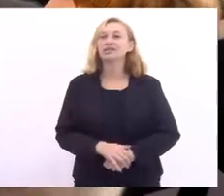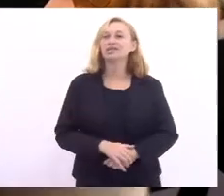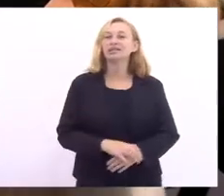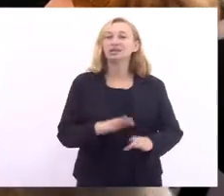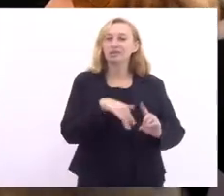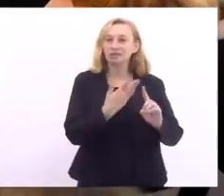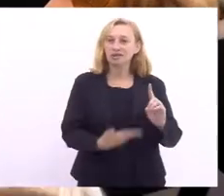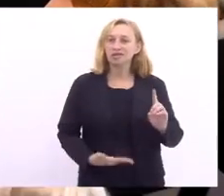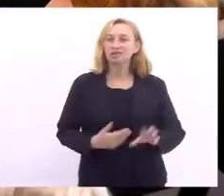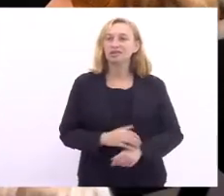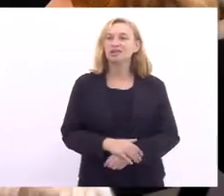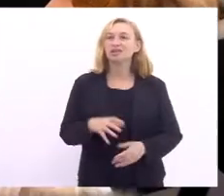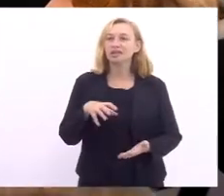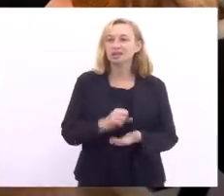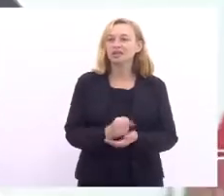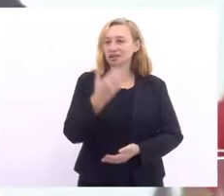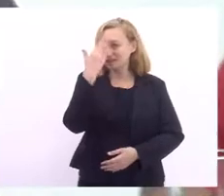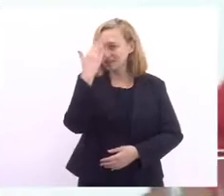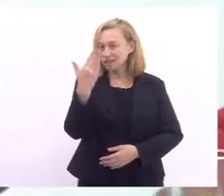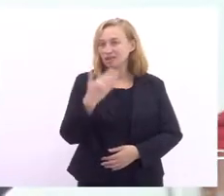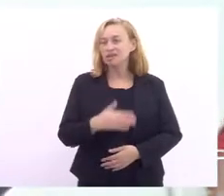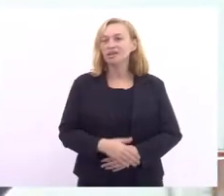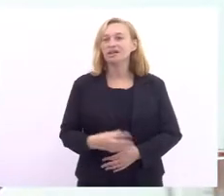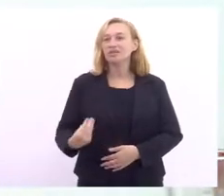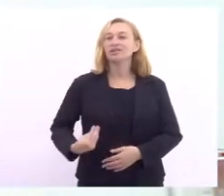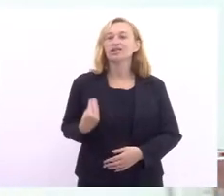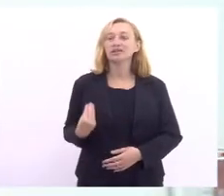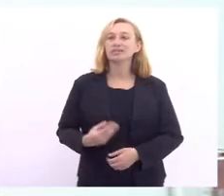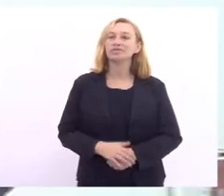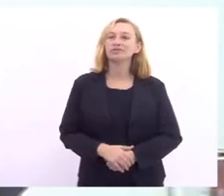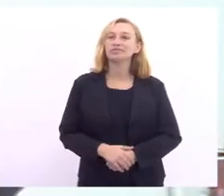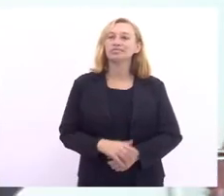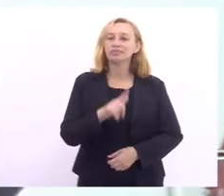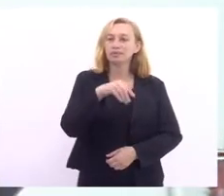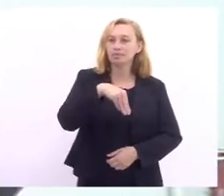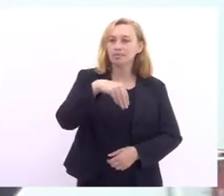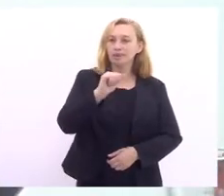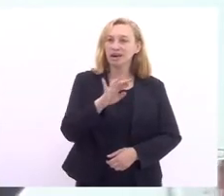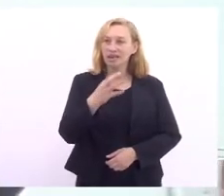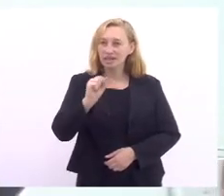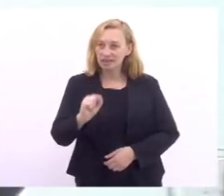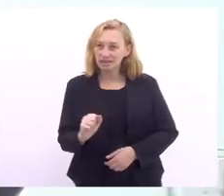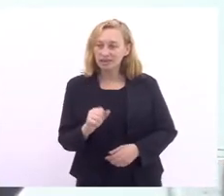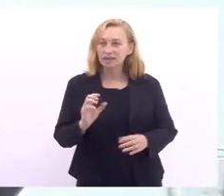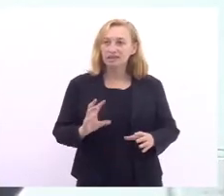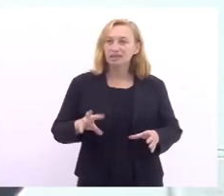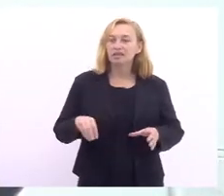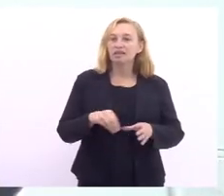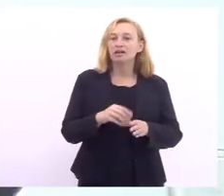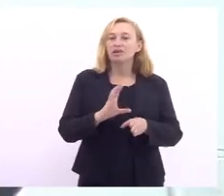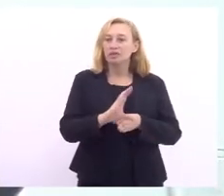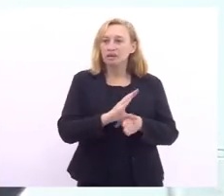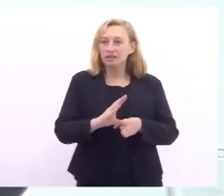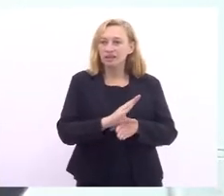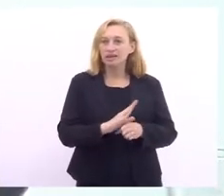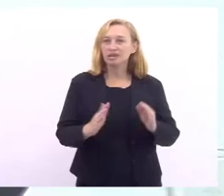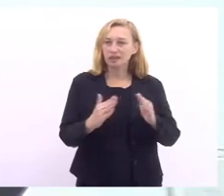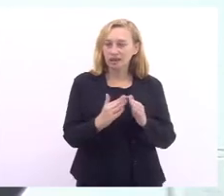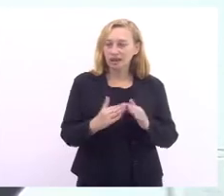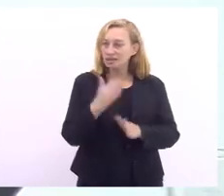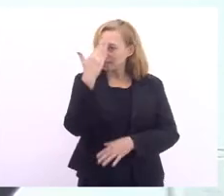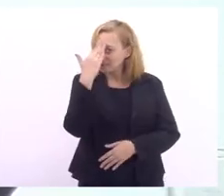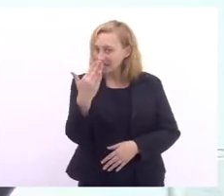homenageado quero registrar agradecer a presença de Marisa vassimon que também integra o conselho deliberativo da casa